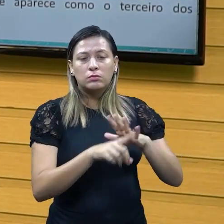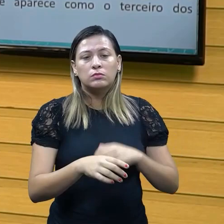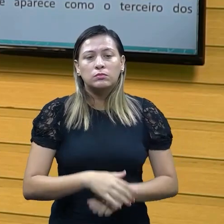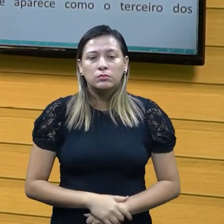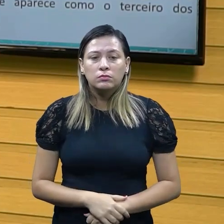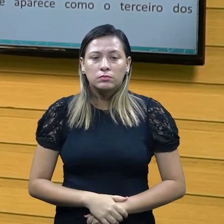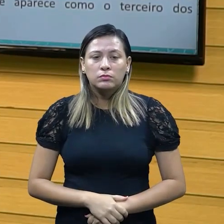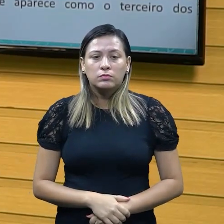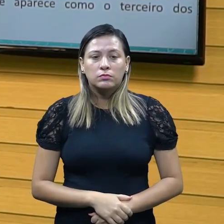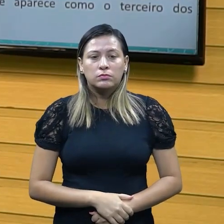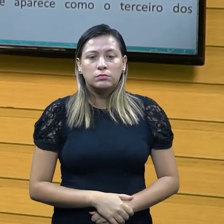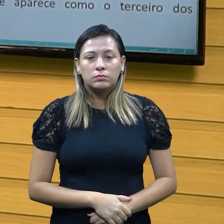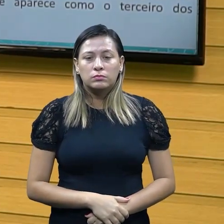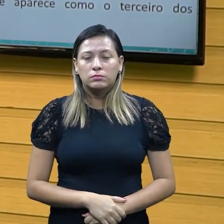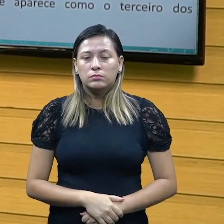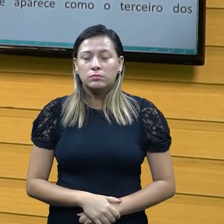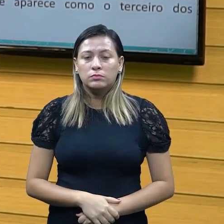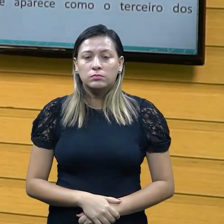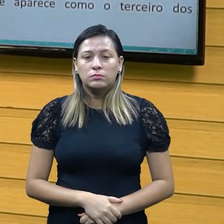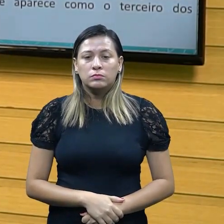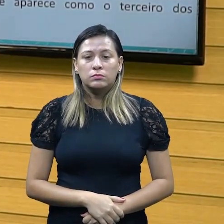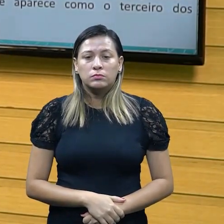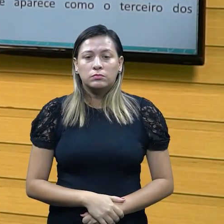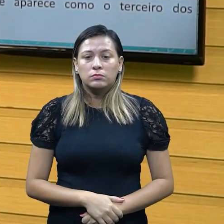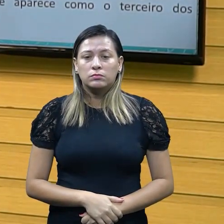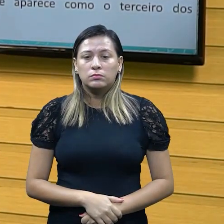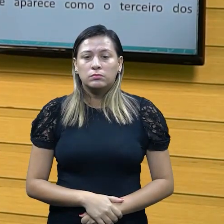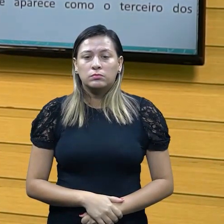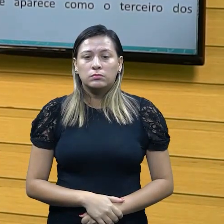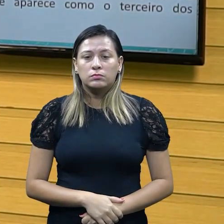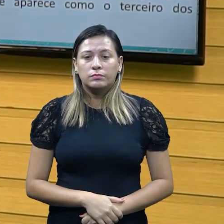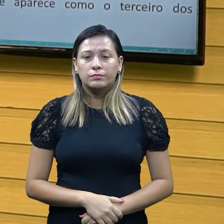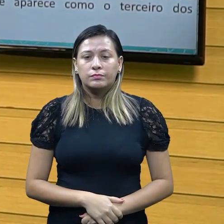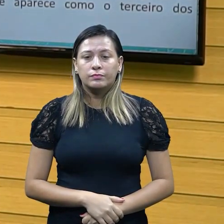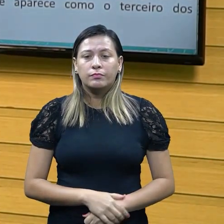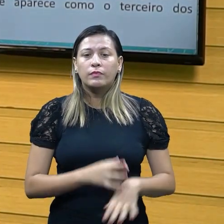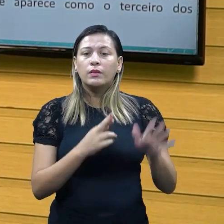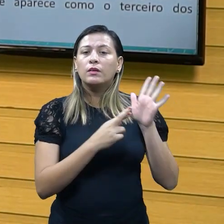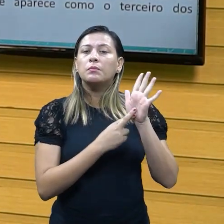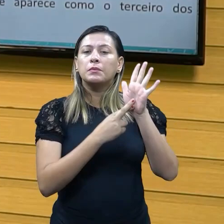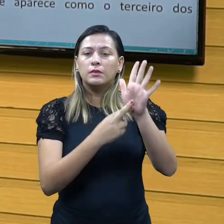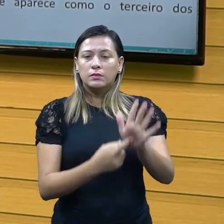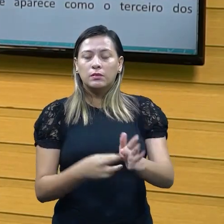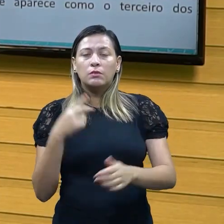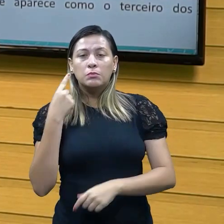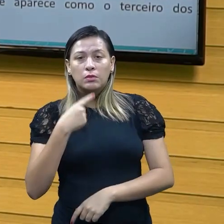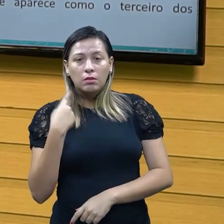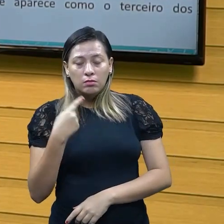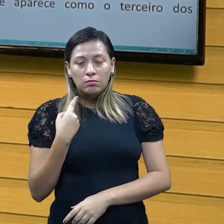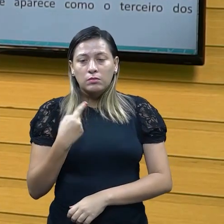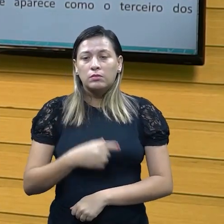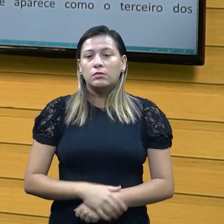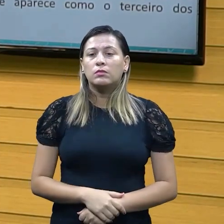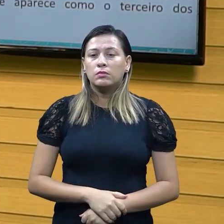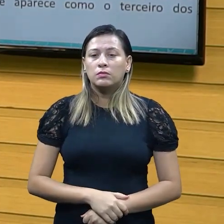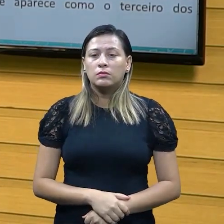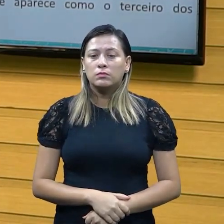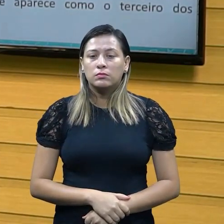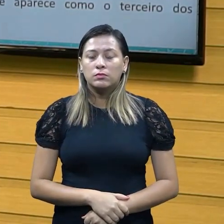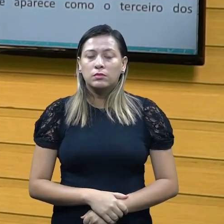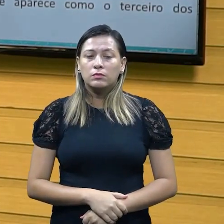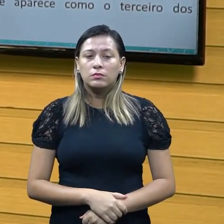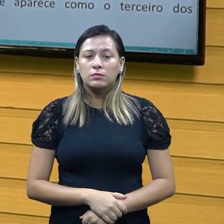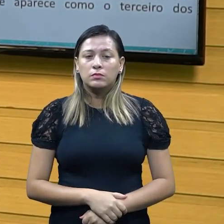dele ser absoluta ou ser relativa, tá? E uma vez representados por advogados legalmente